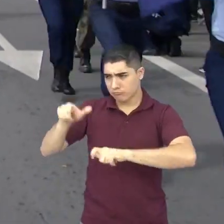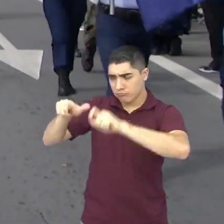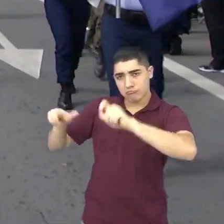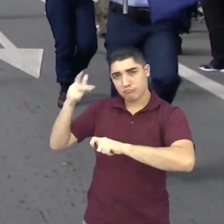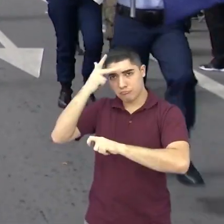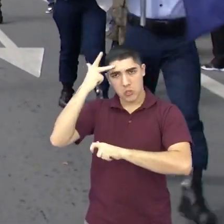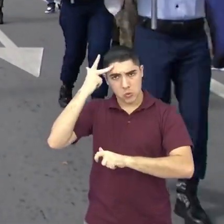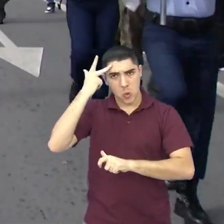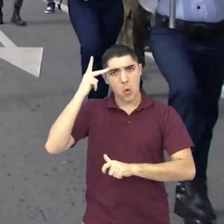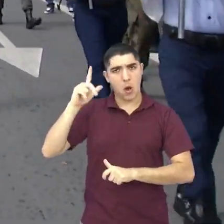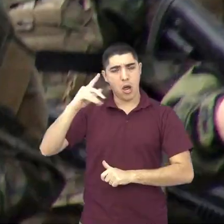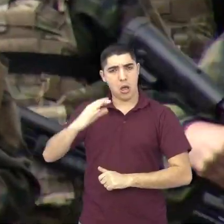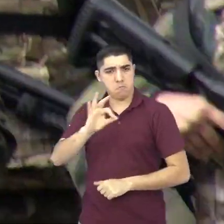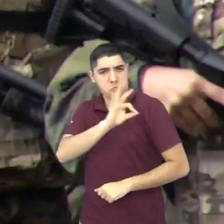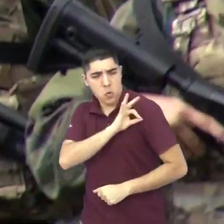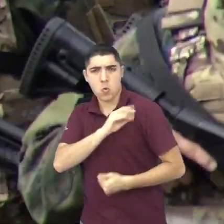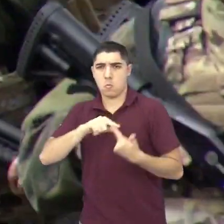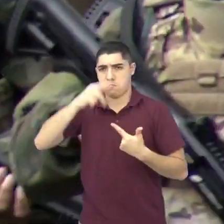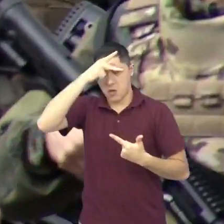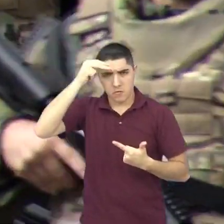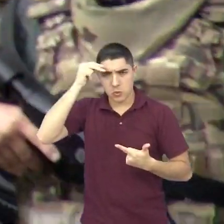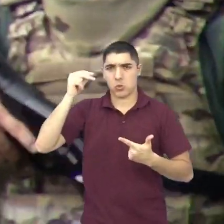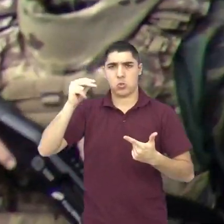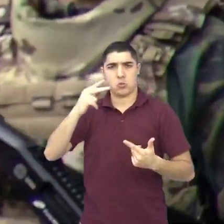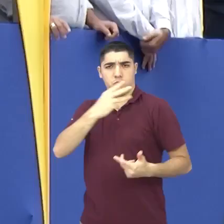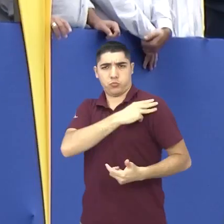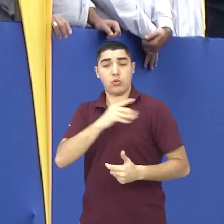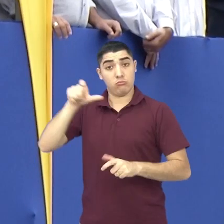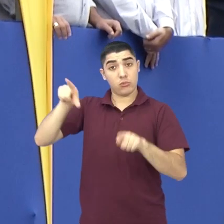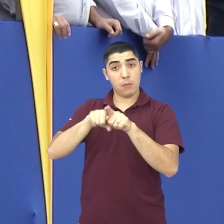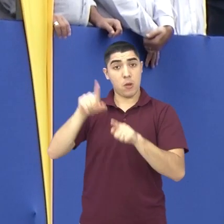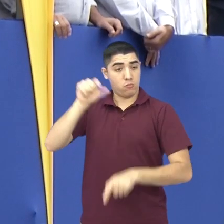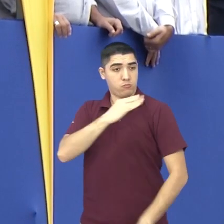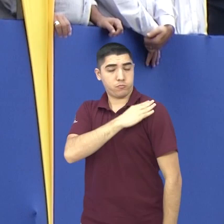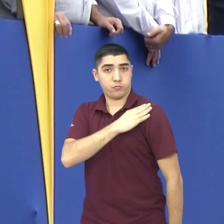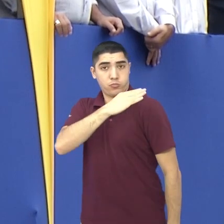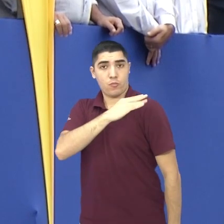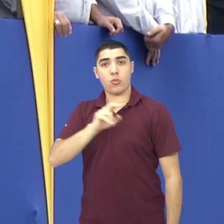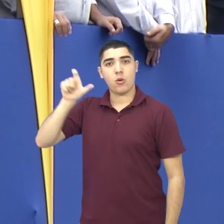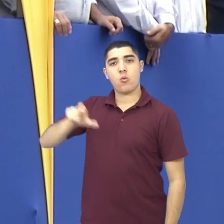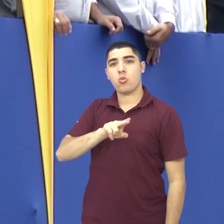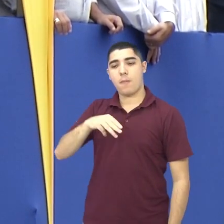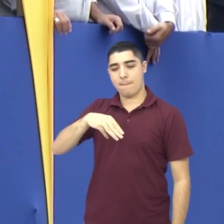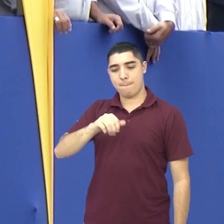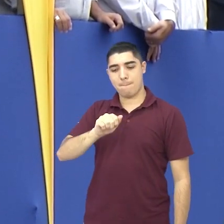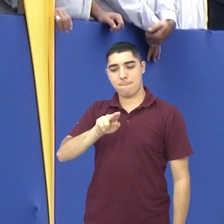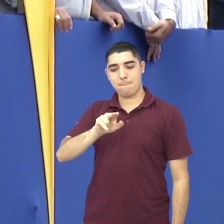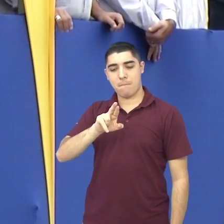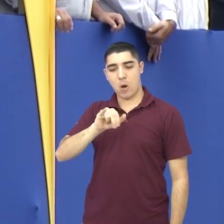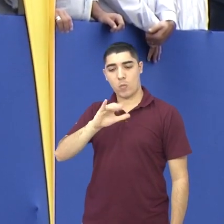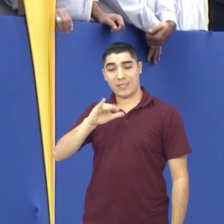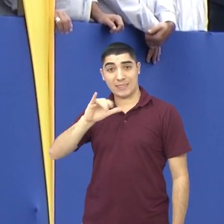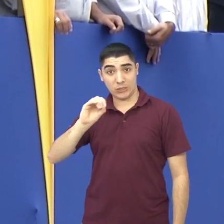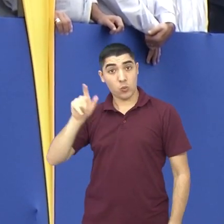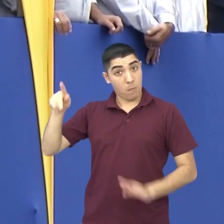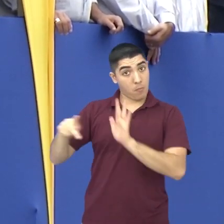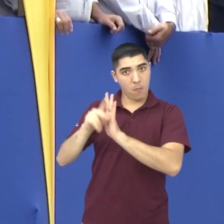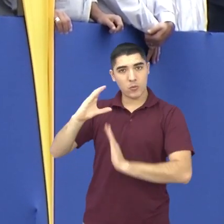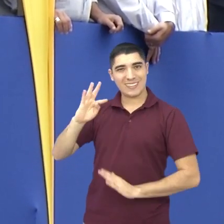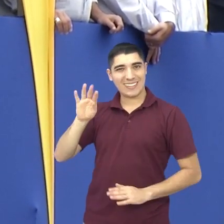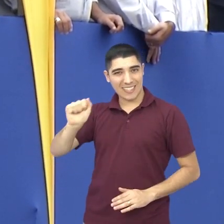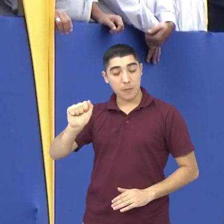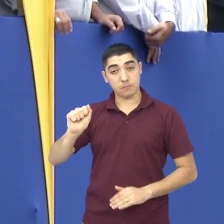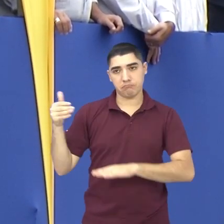José. Autoridades civis e militares estiveram presentes, entre eles o comandante do DCTA, Major Brigadeiro do Ar